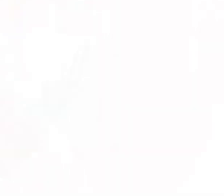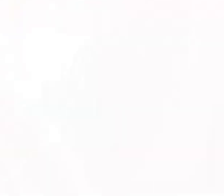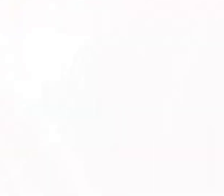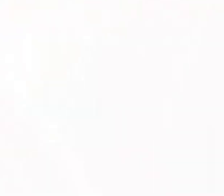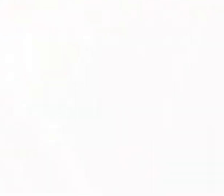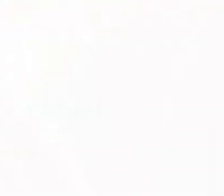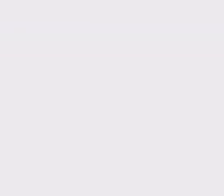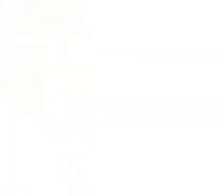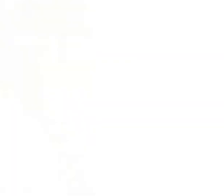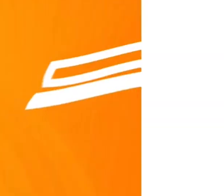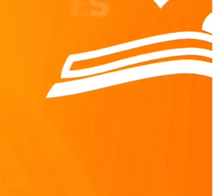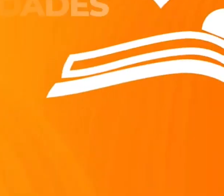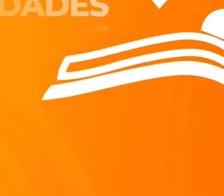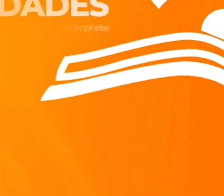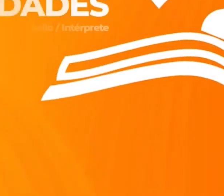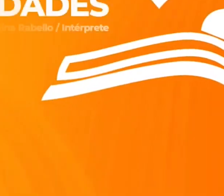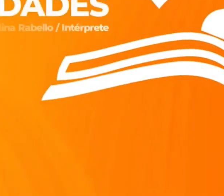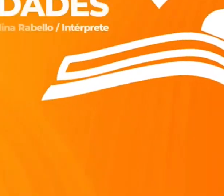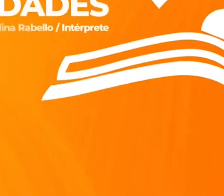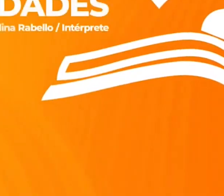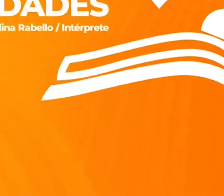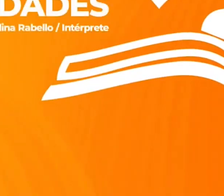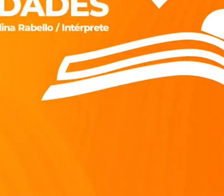Thank you.